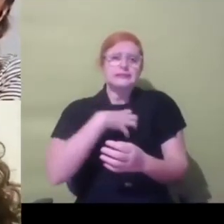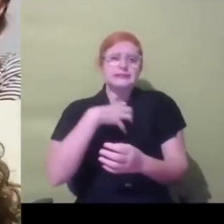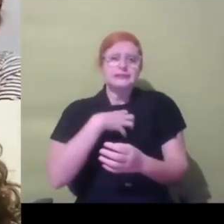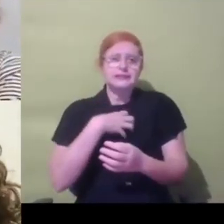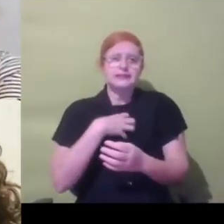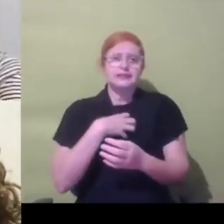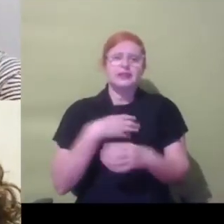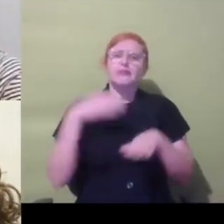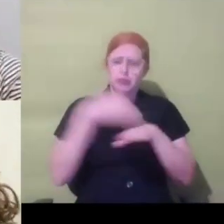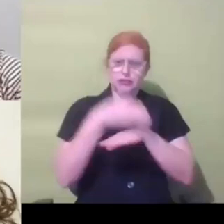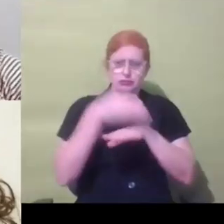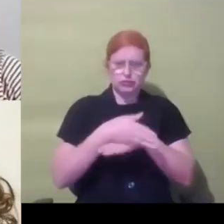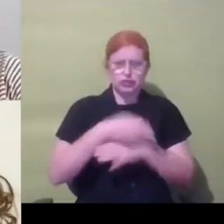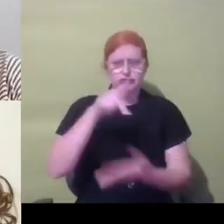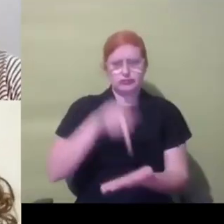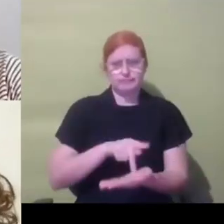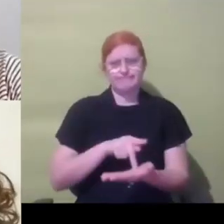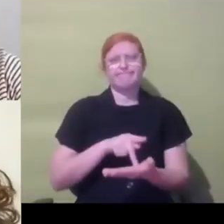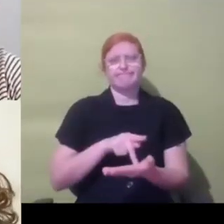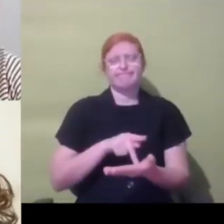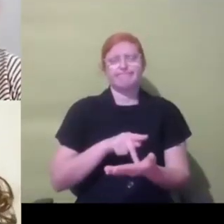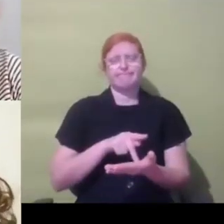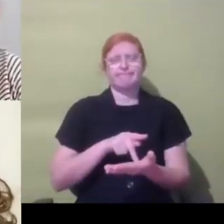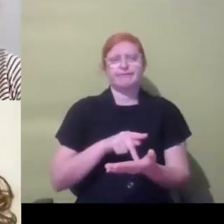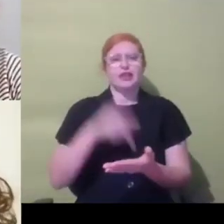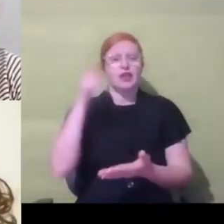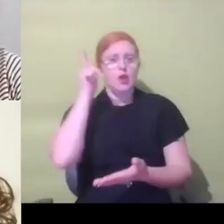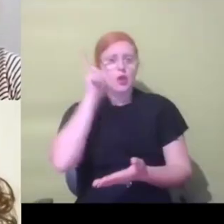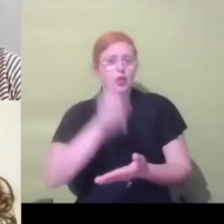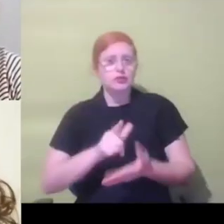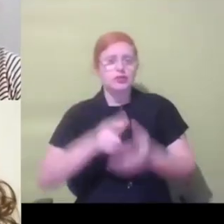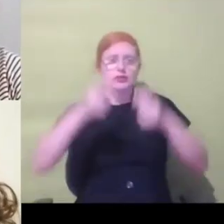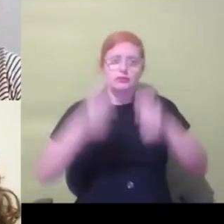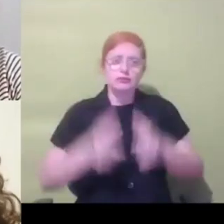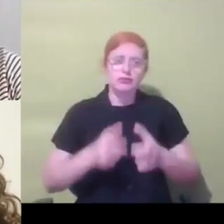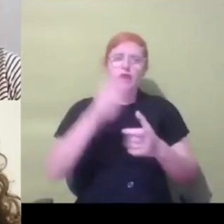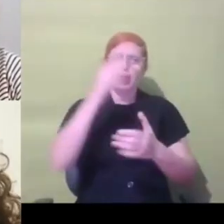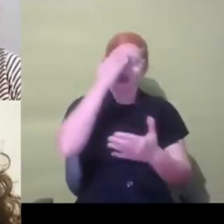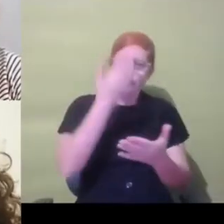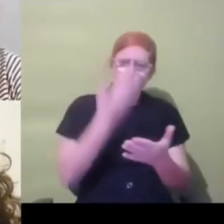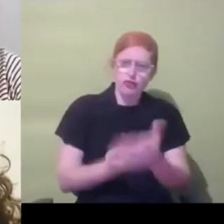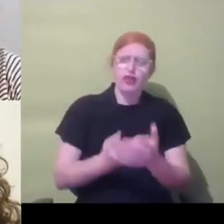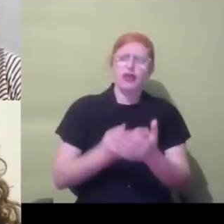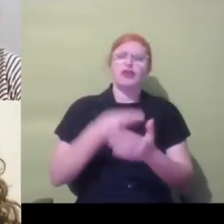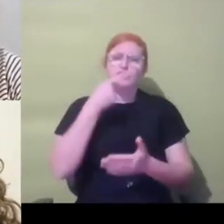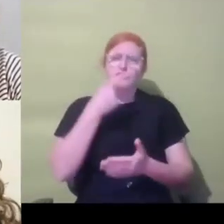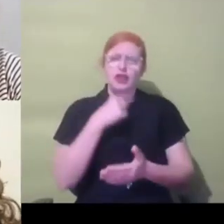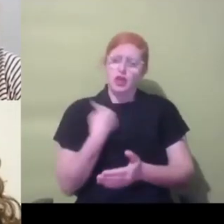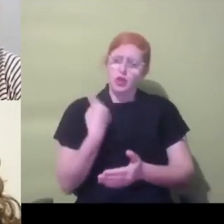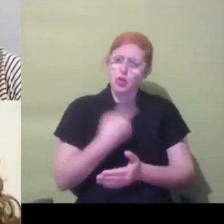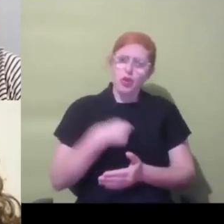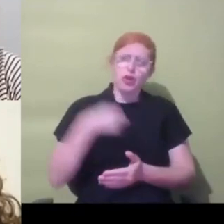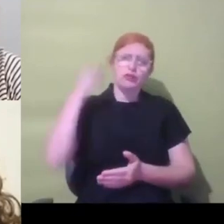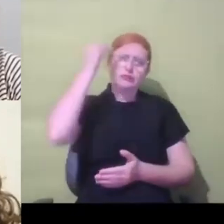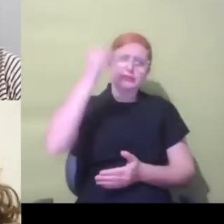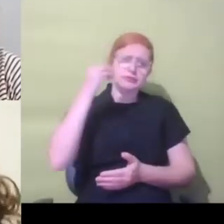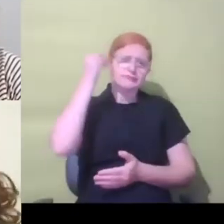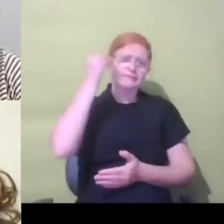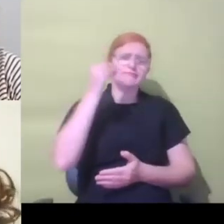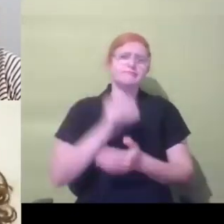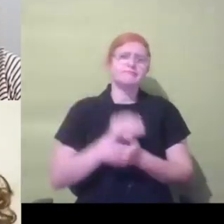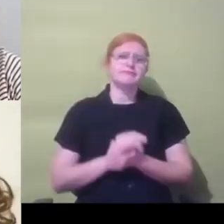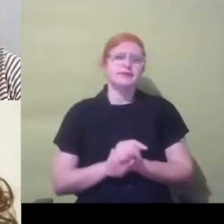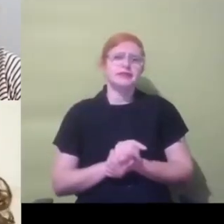pertencente mesmo, né? Construção de espaços de confiança, que a gente possa falar das nossas experiências. E aí, a gente